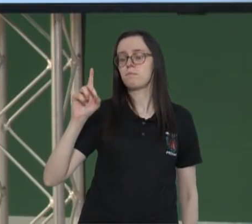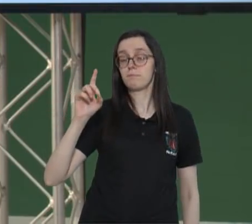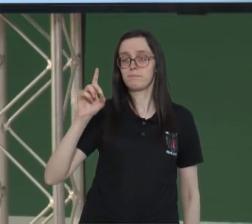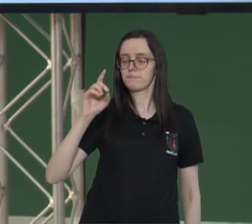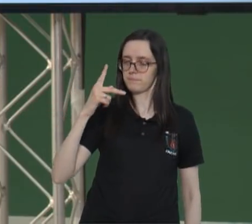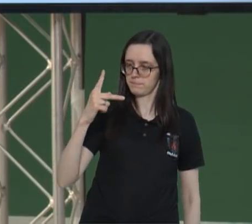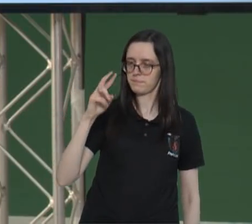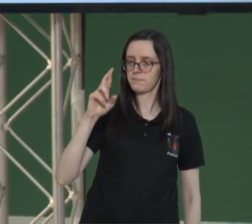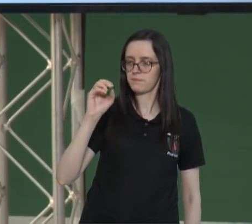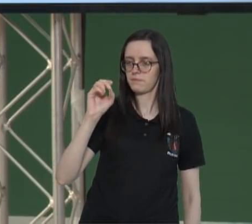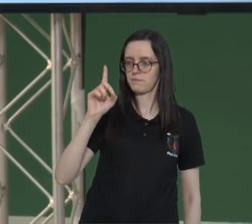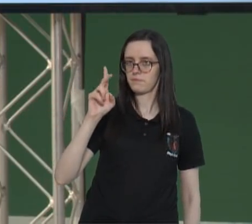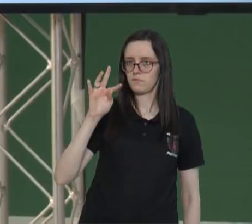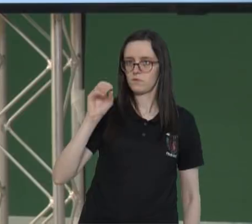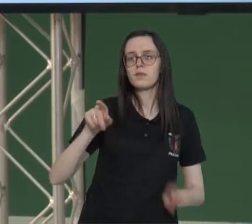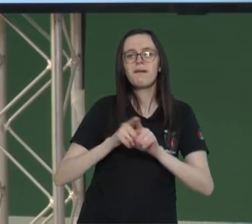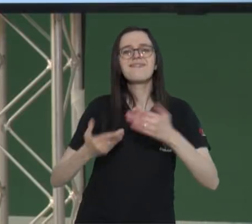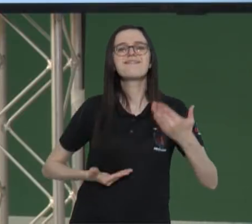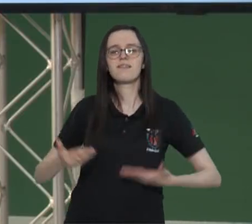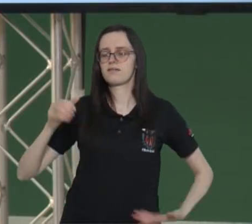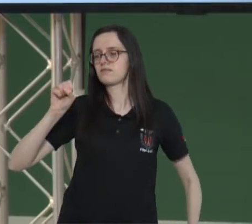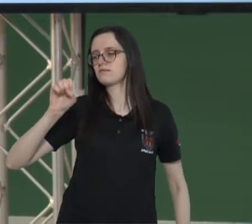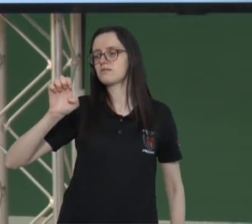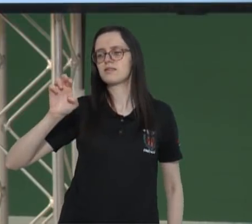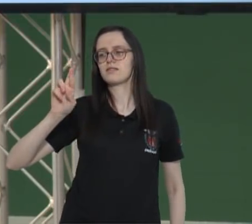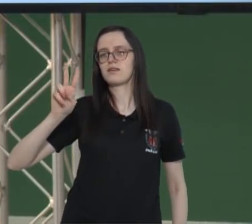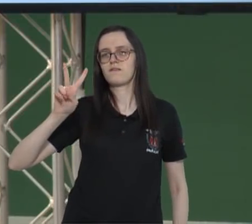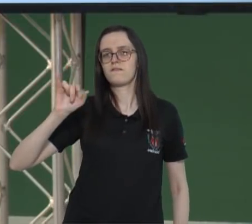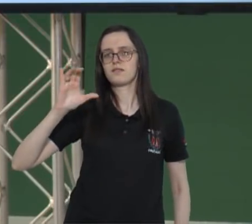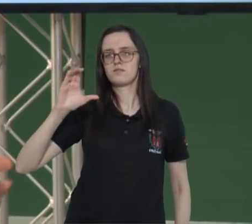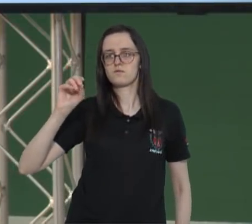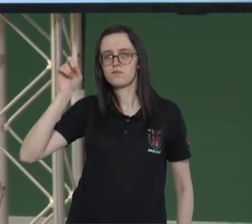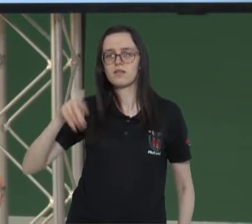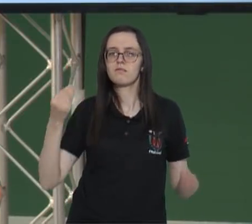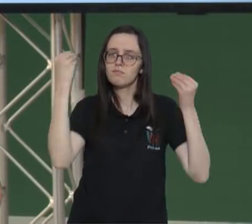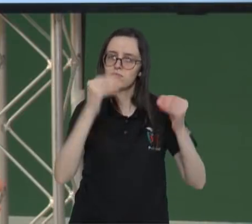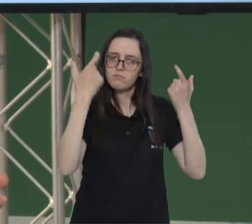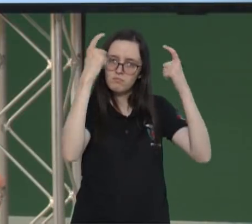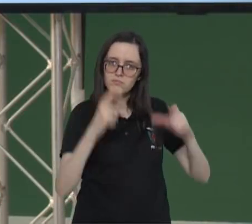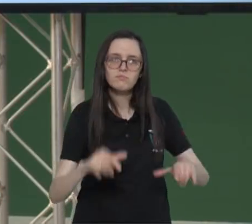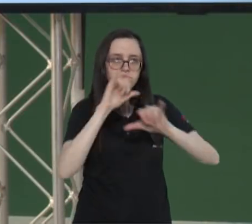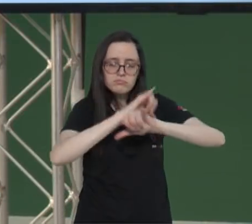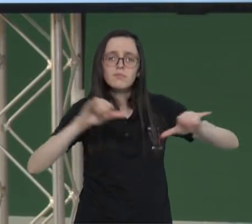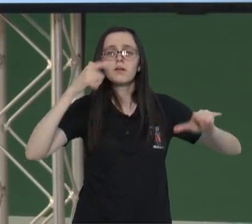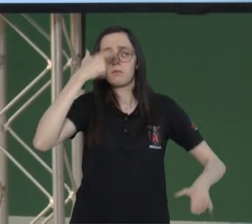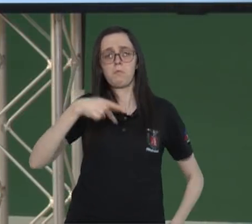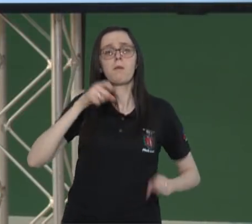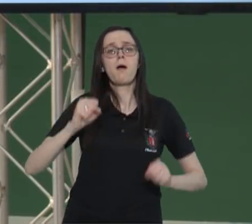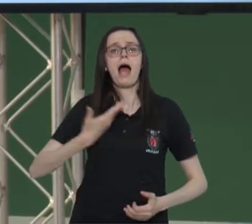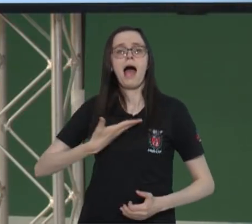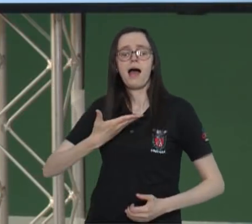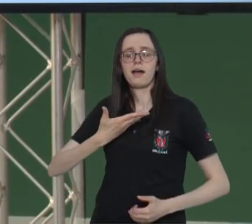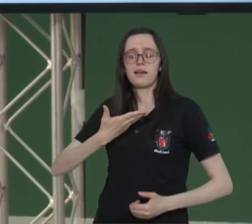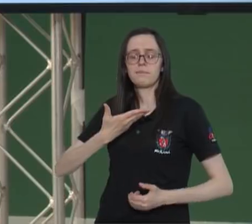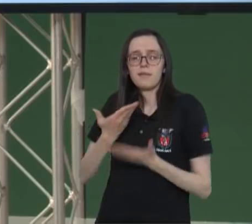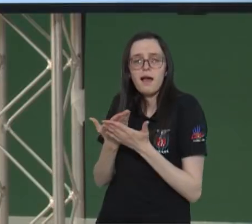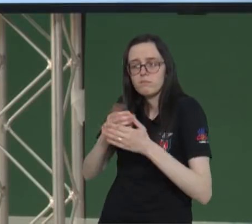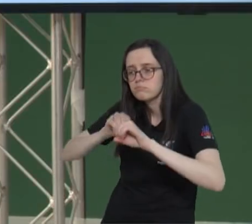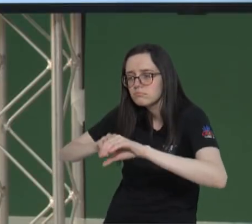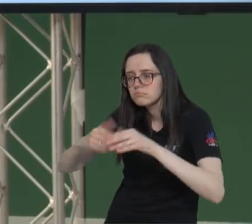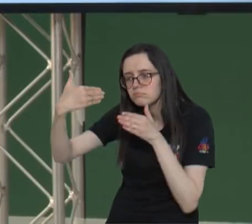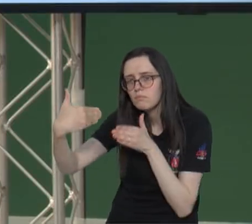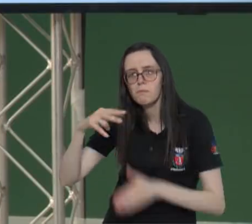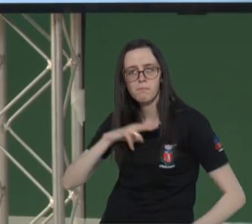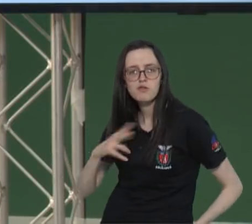isso ela também pode oferecer no classificado. Um professor pode dar aula particular, enfim, você pode vender uma bicicleta.